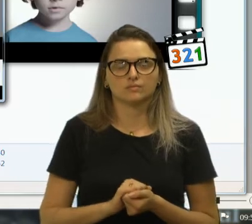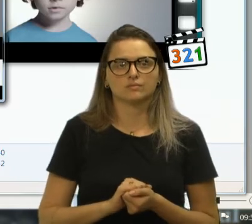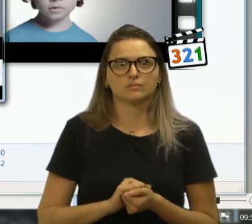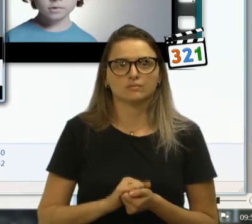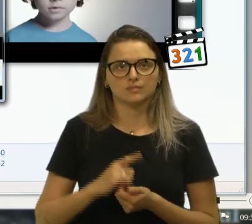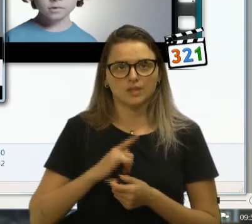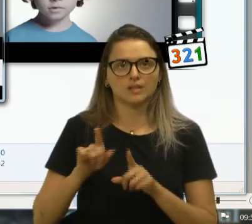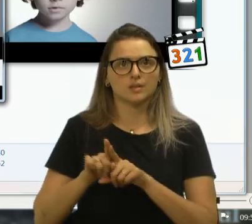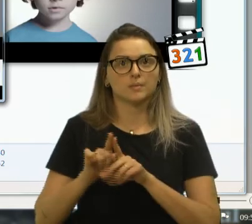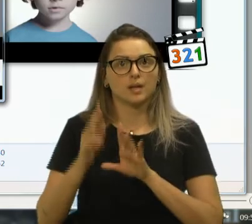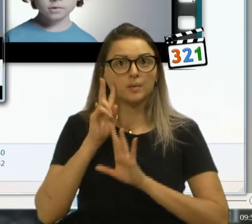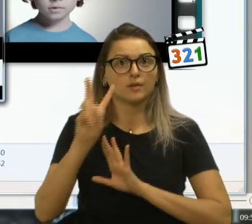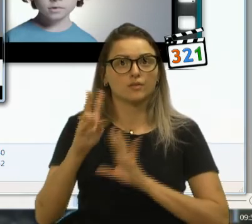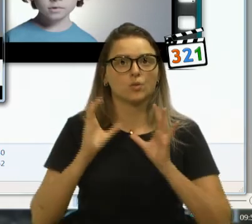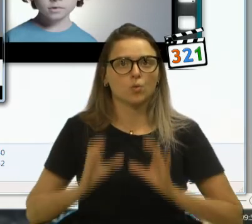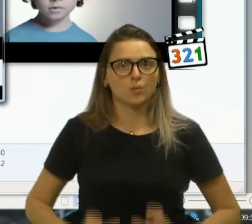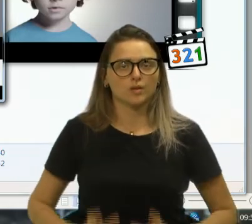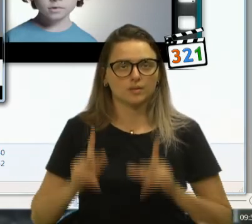comportamento.